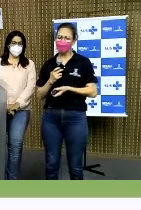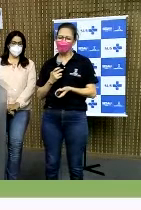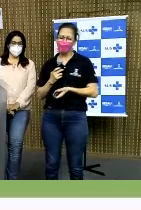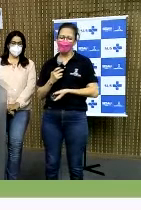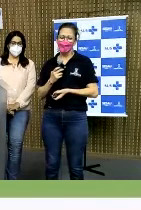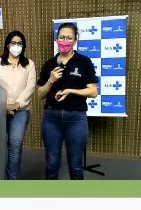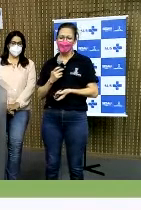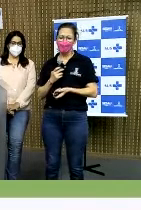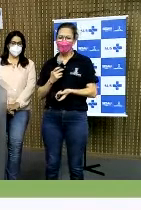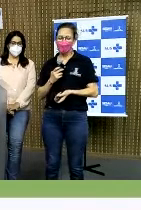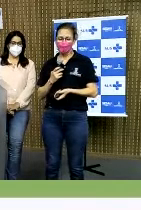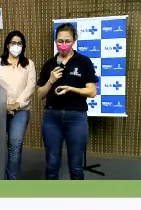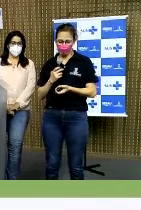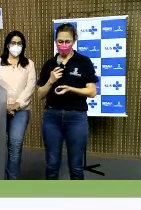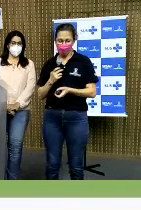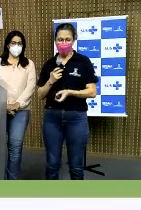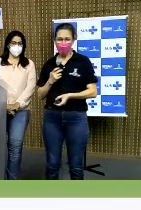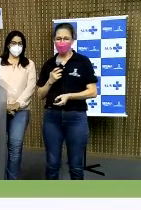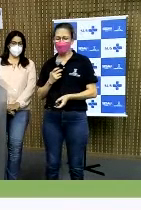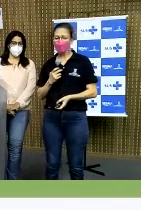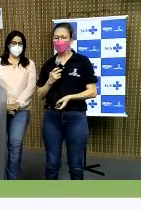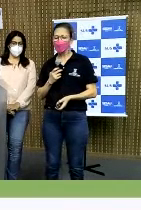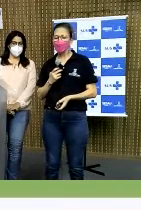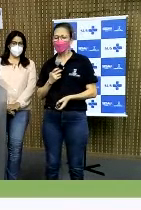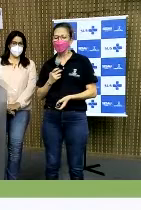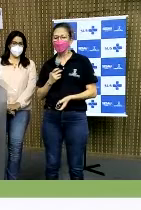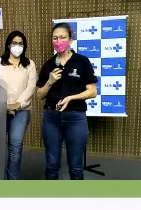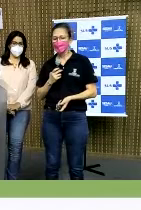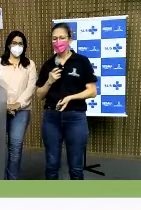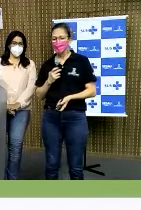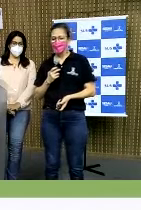então não poderia tirá-los do atendimento.